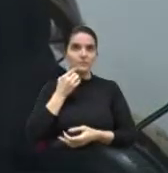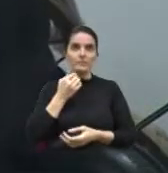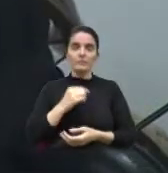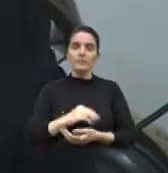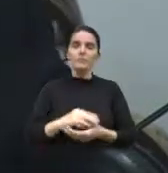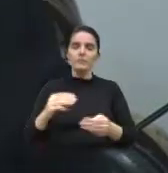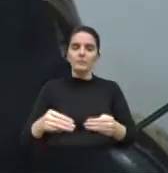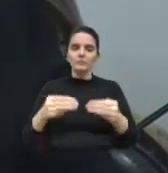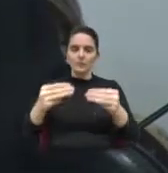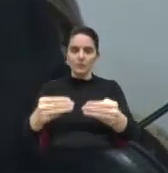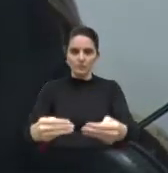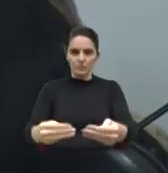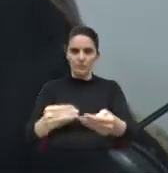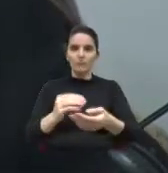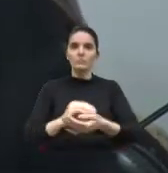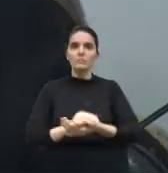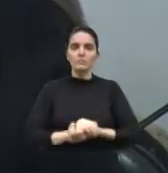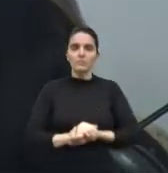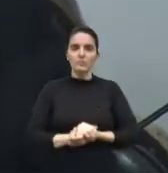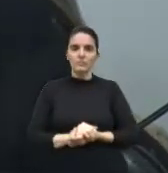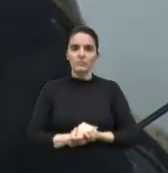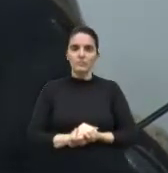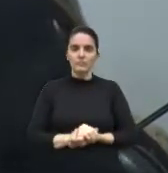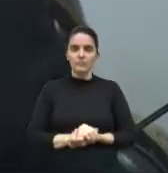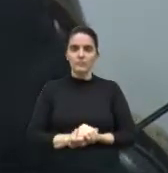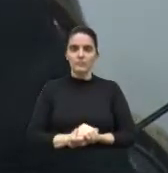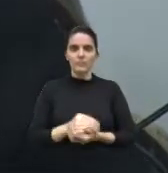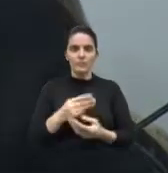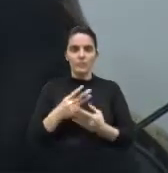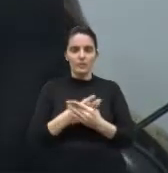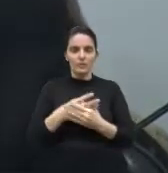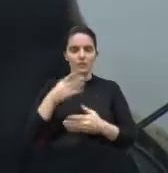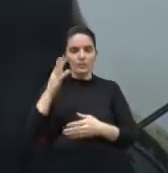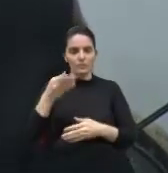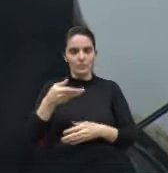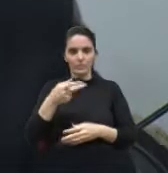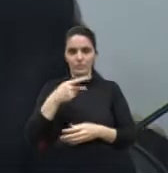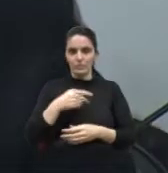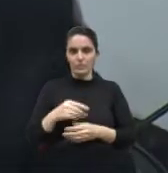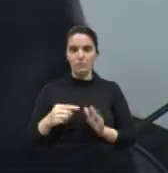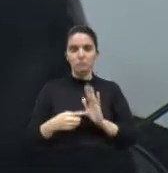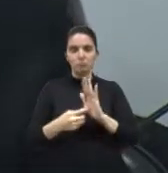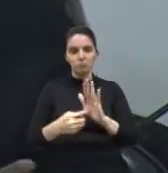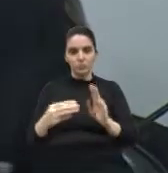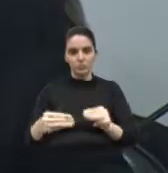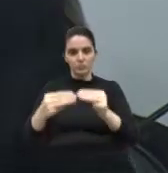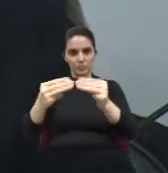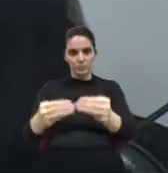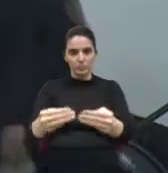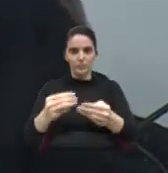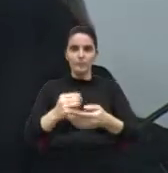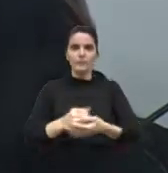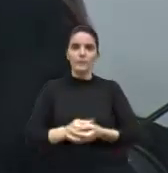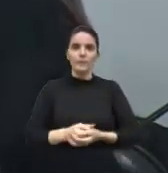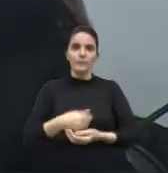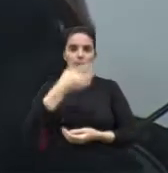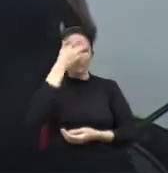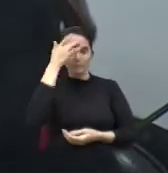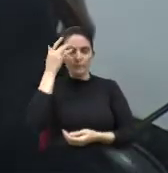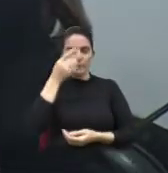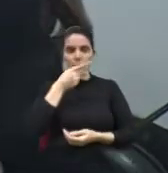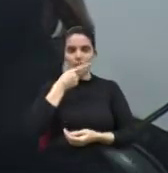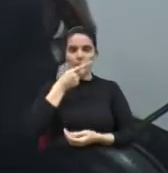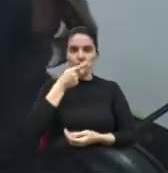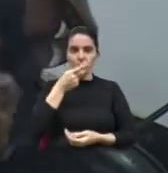moção. Nossa casa já, por muitas vezes, apresentou moções que para muita gente fala que é um